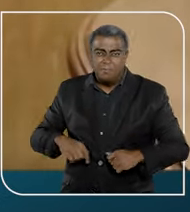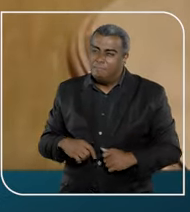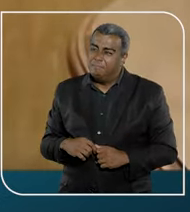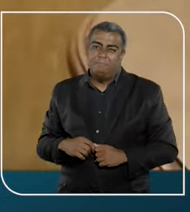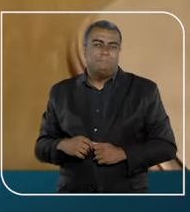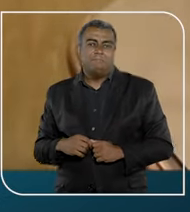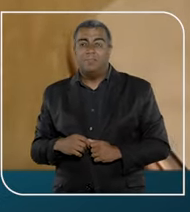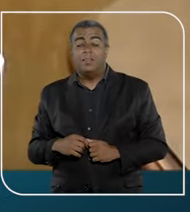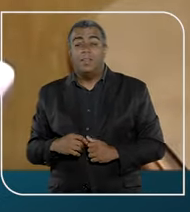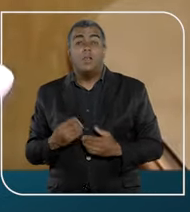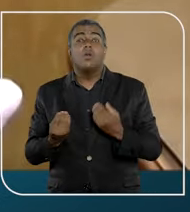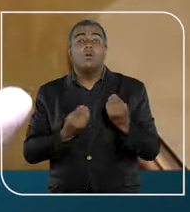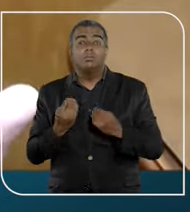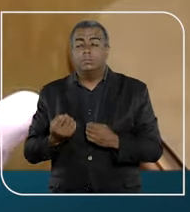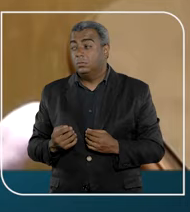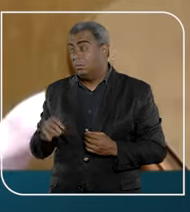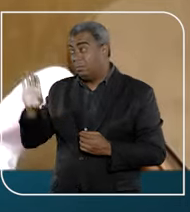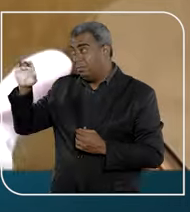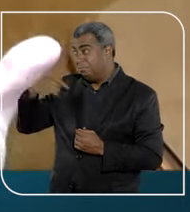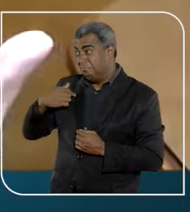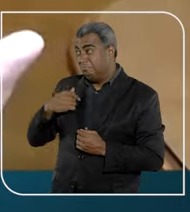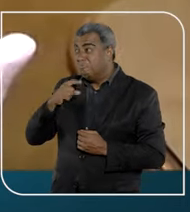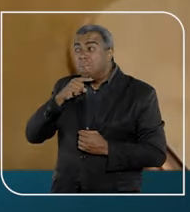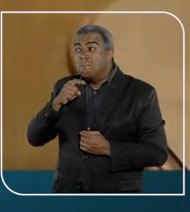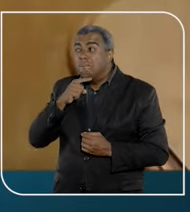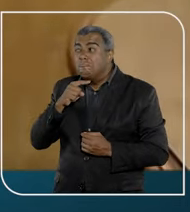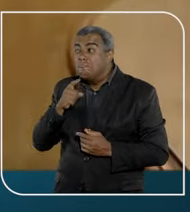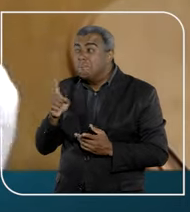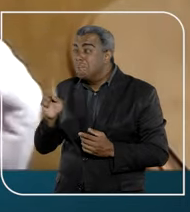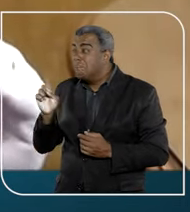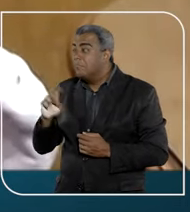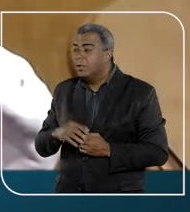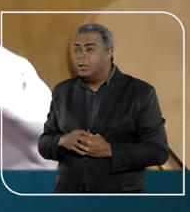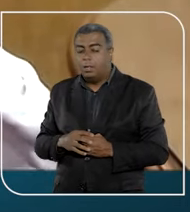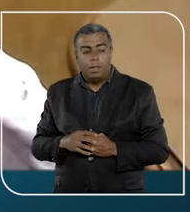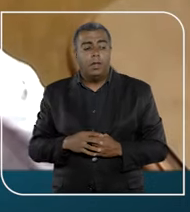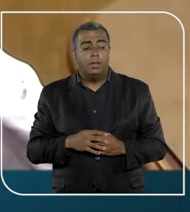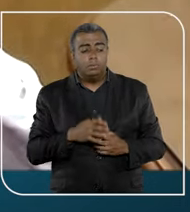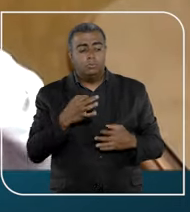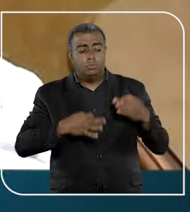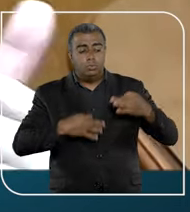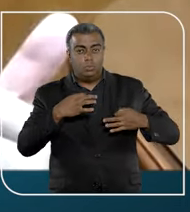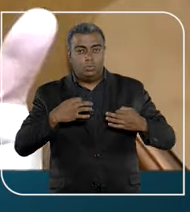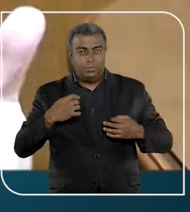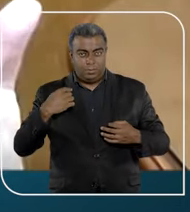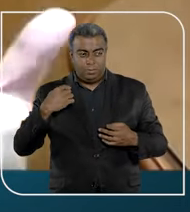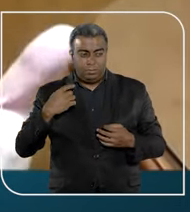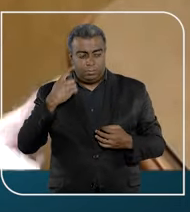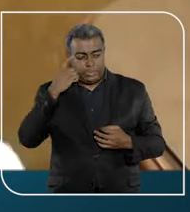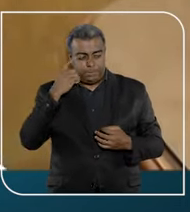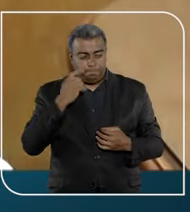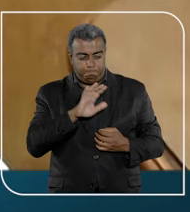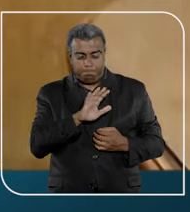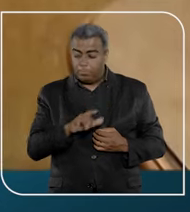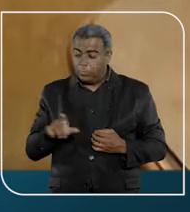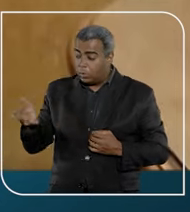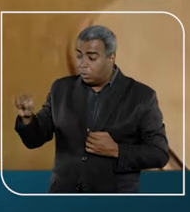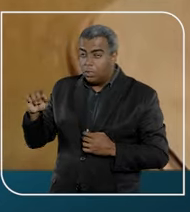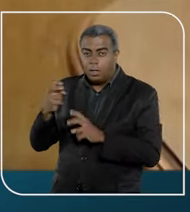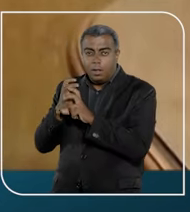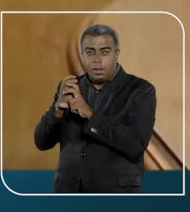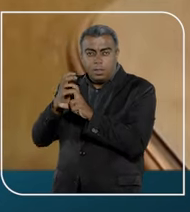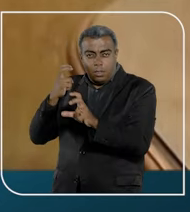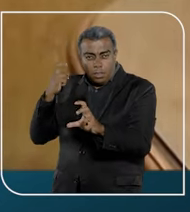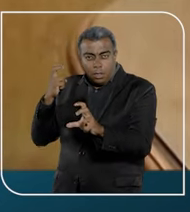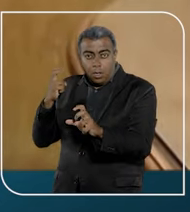Não. Né? Então, o que, que ele vai fazer? Ele vai dizer que ele não tem capacidade e o juiz vai nomear ou